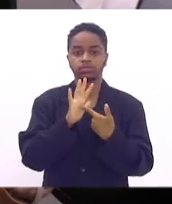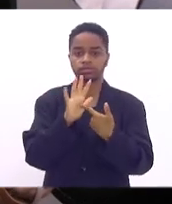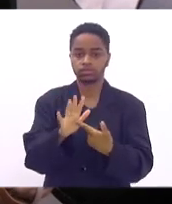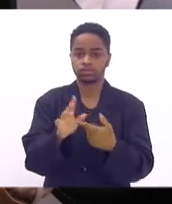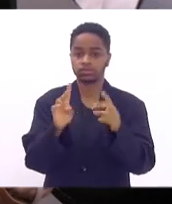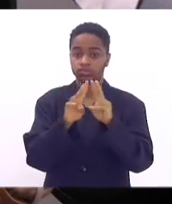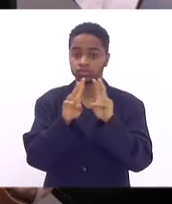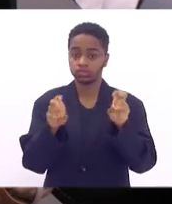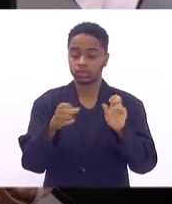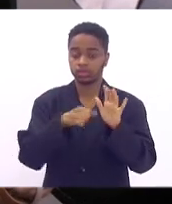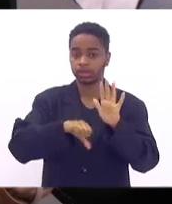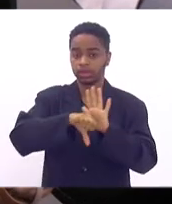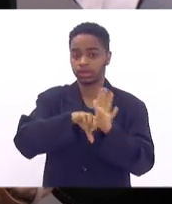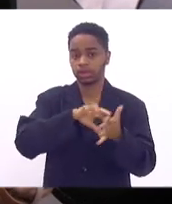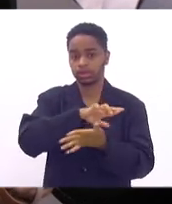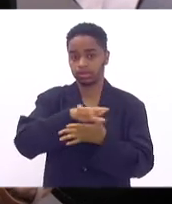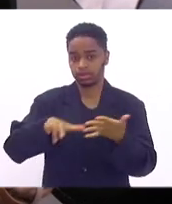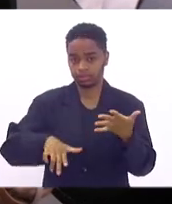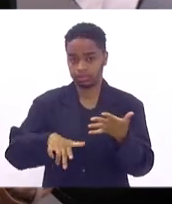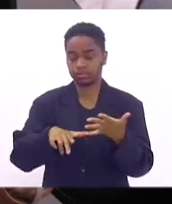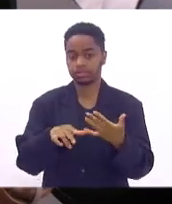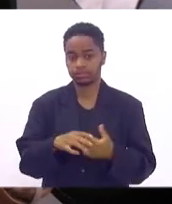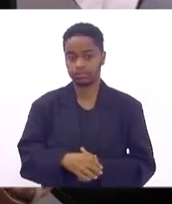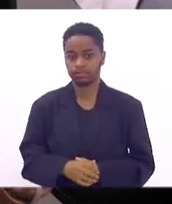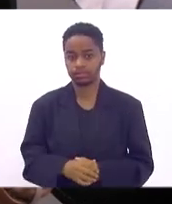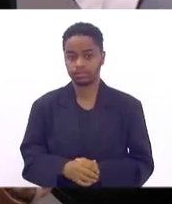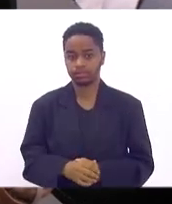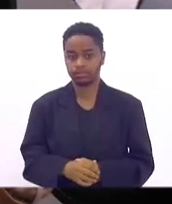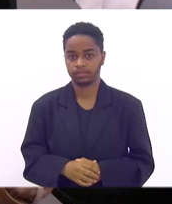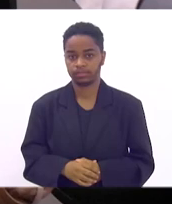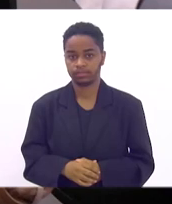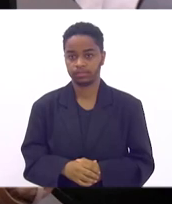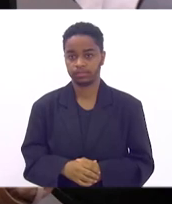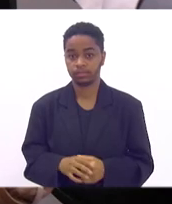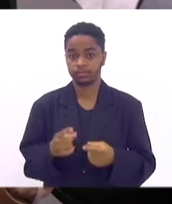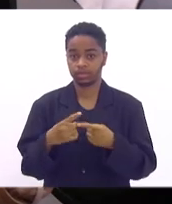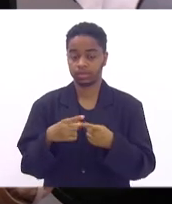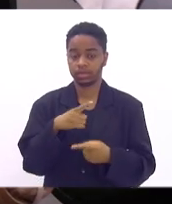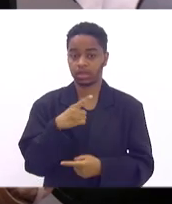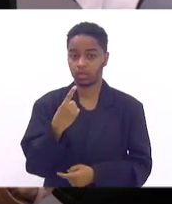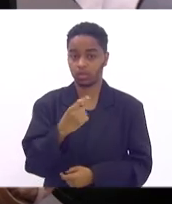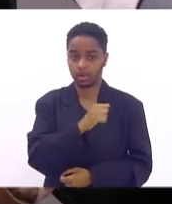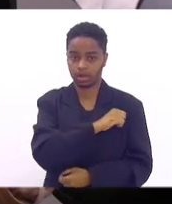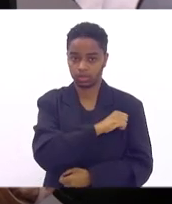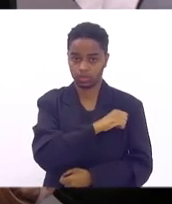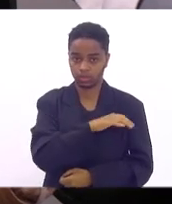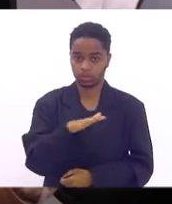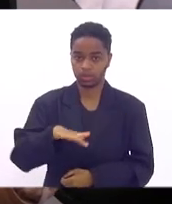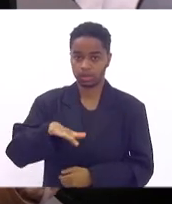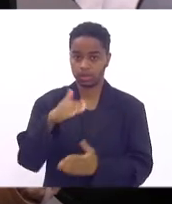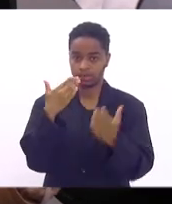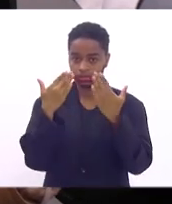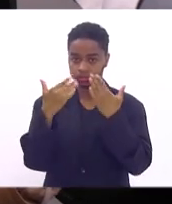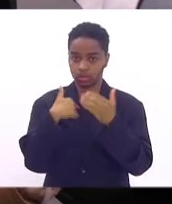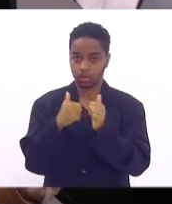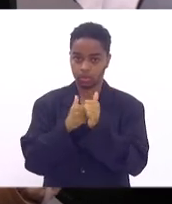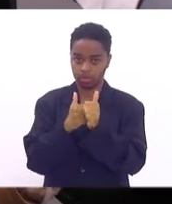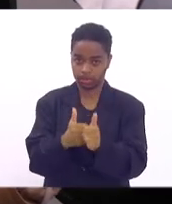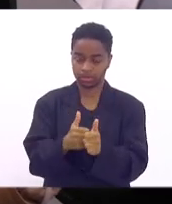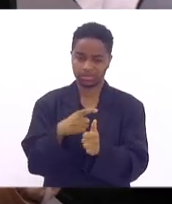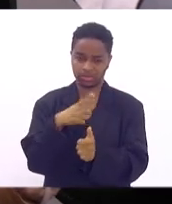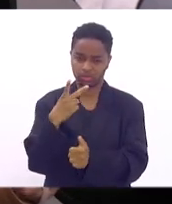esses crimes diversos, né? Eu tenho uma aluna de psicologia que é acompanhada, duas na